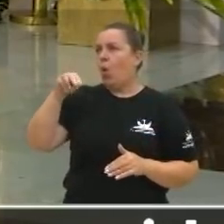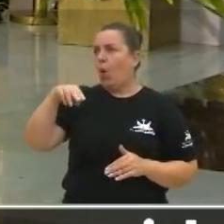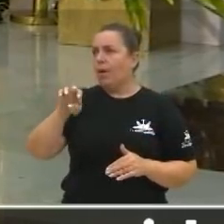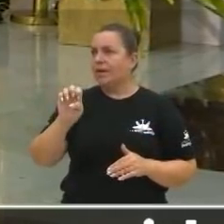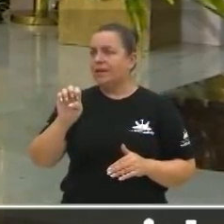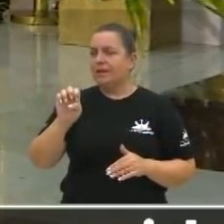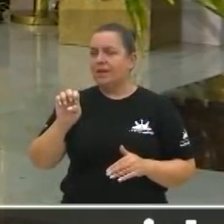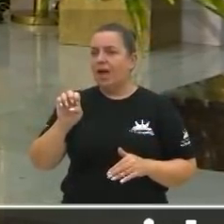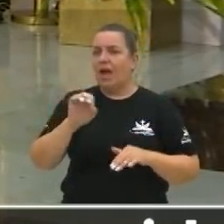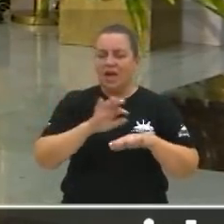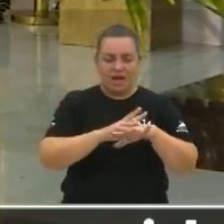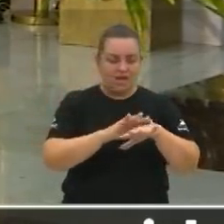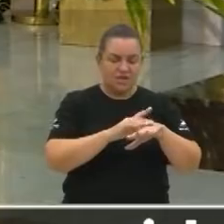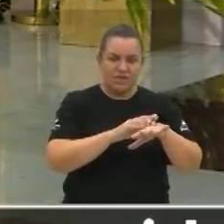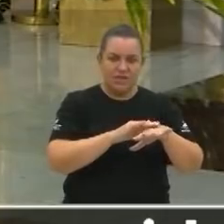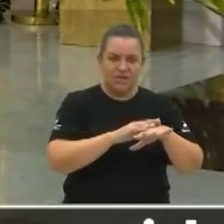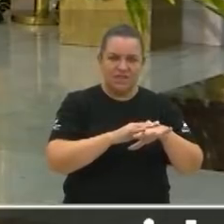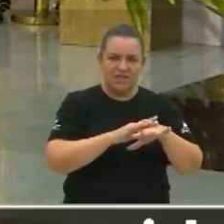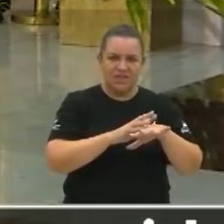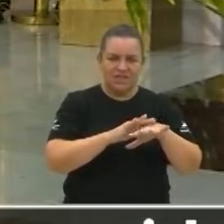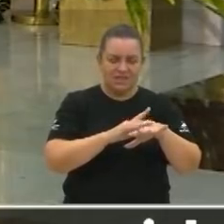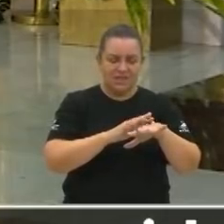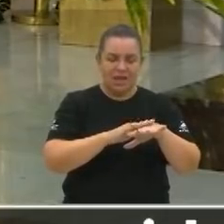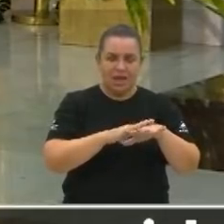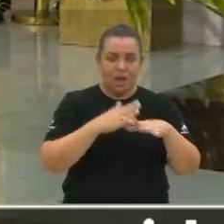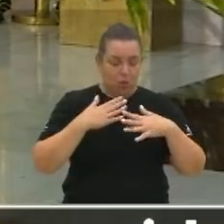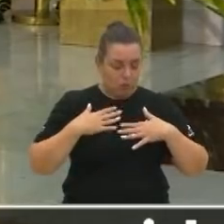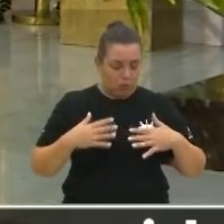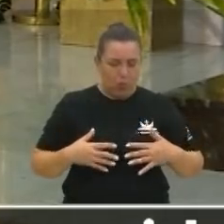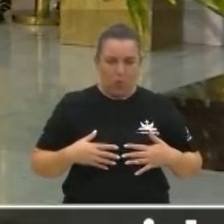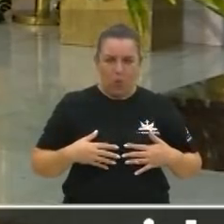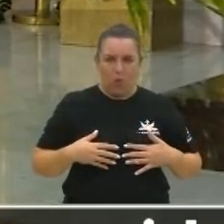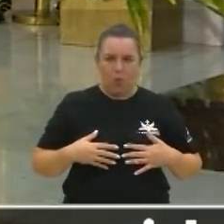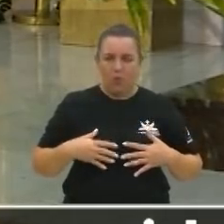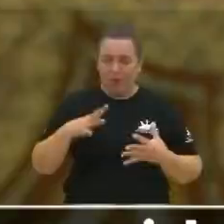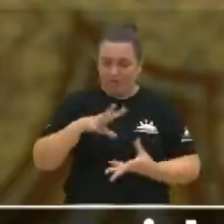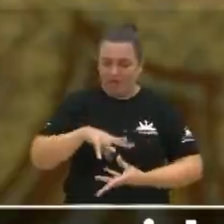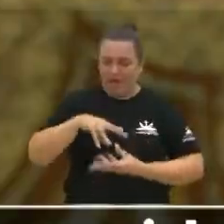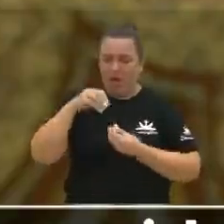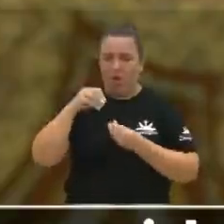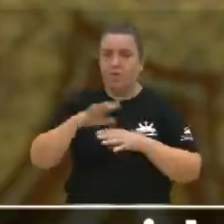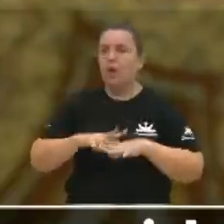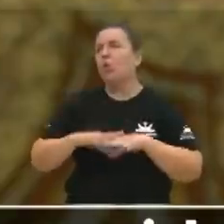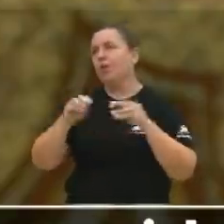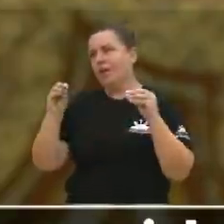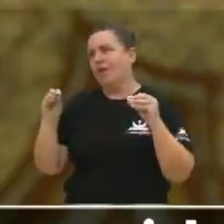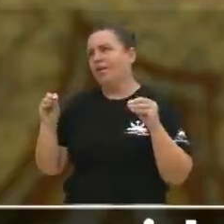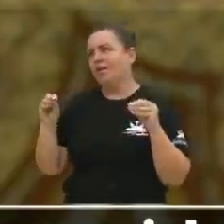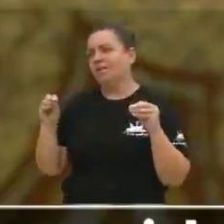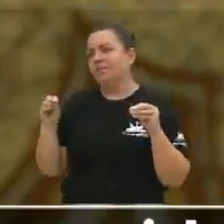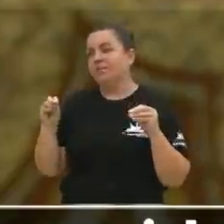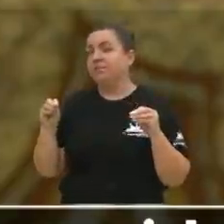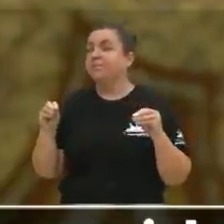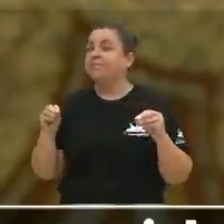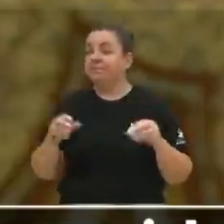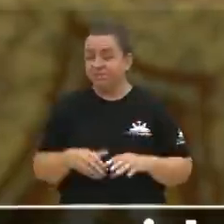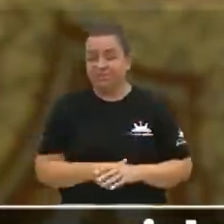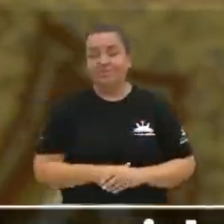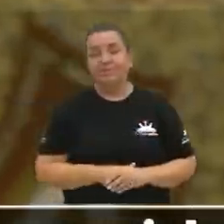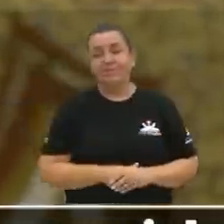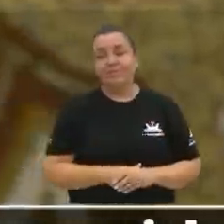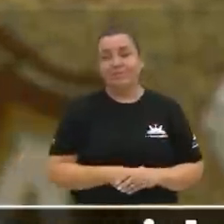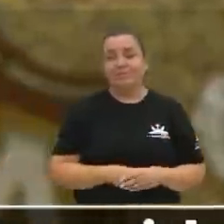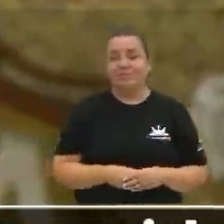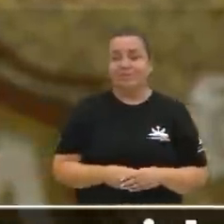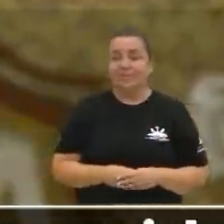curai as feridas do corpo curar E as feridas da alma e curai